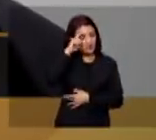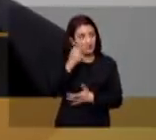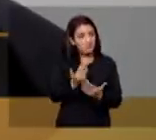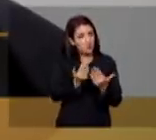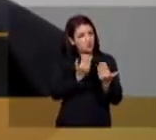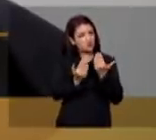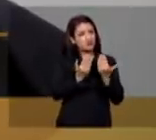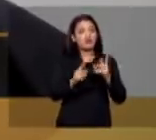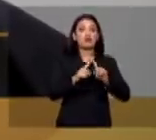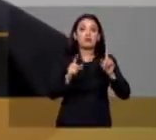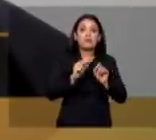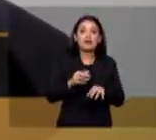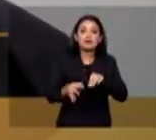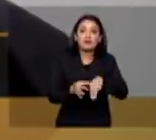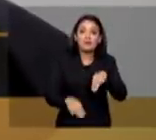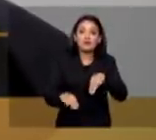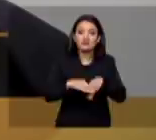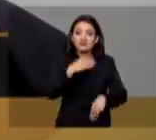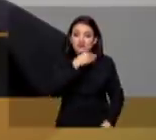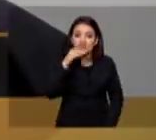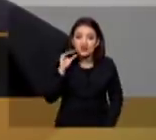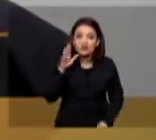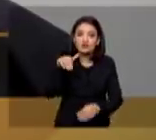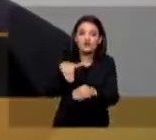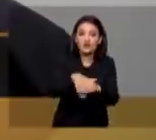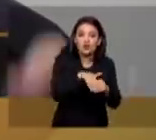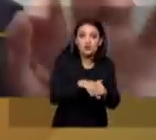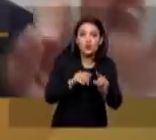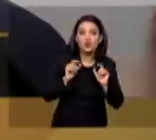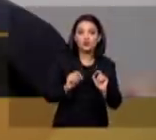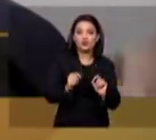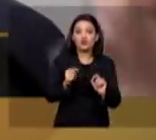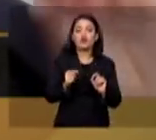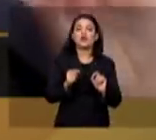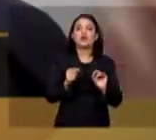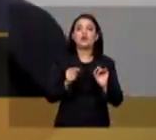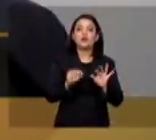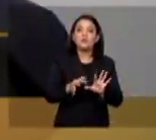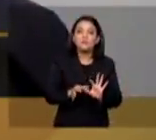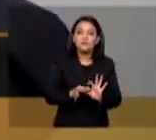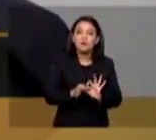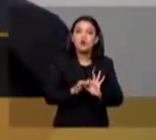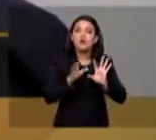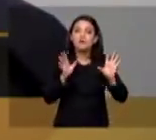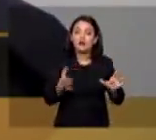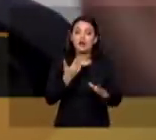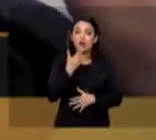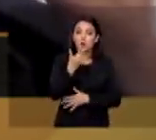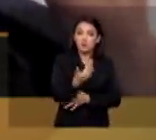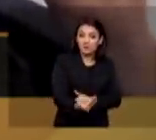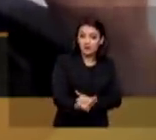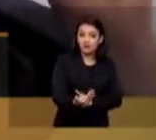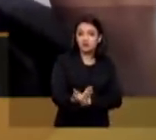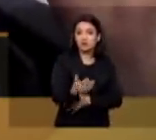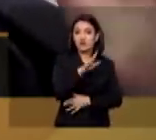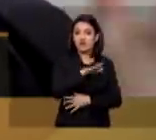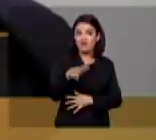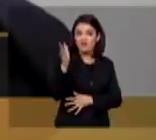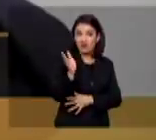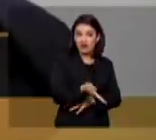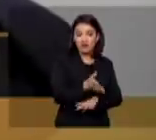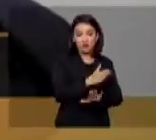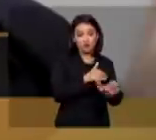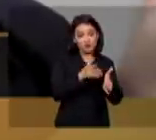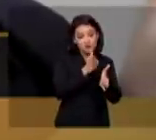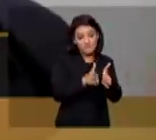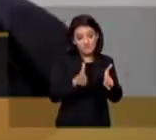o ministro Celso de Mello votou por deferir o pedido e, em consequência, invalidar o procedimento penal,